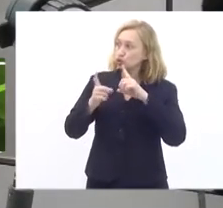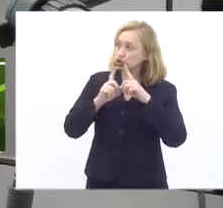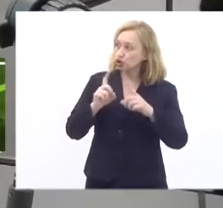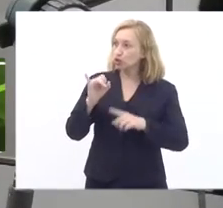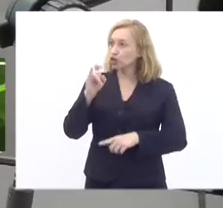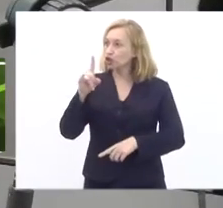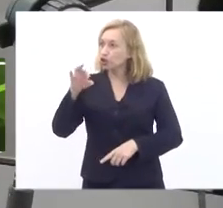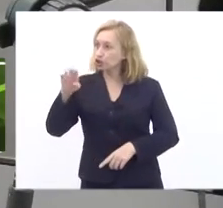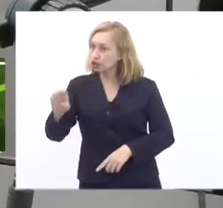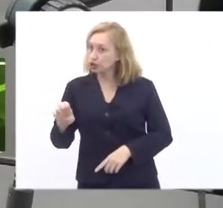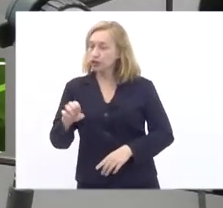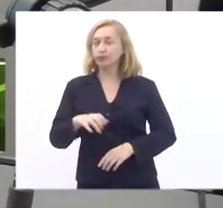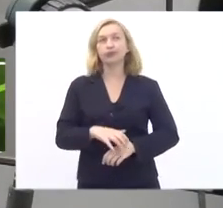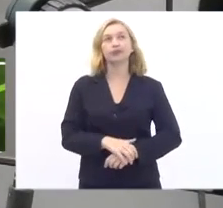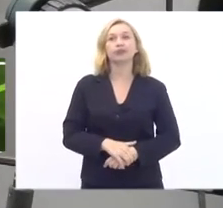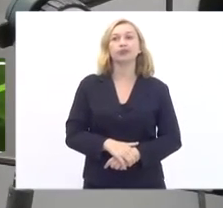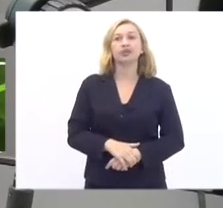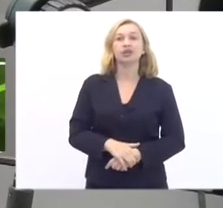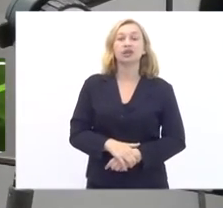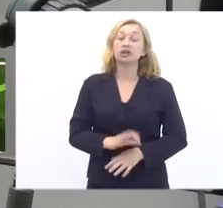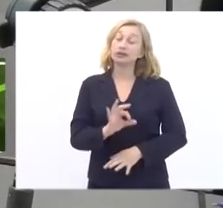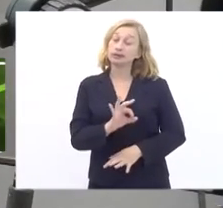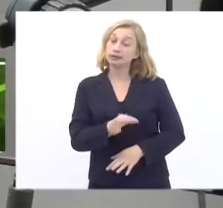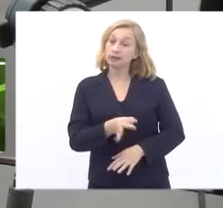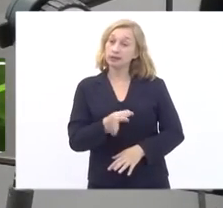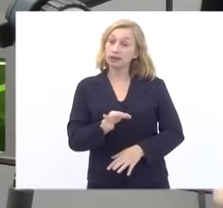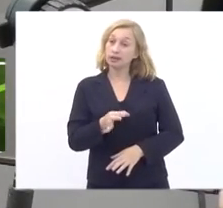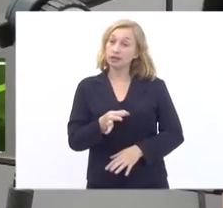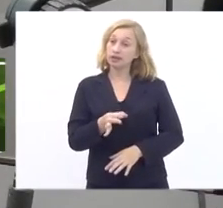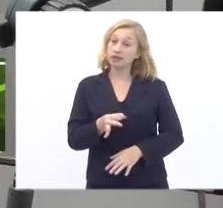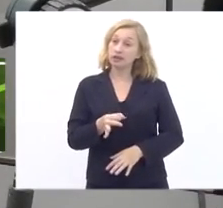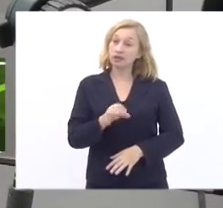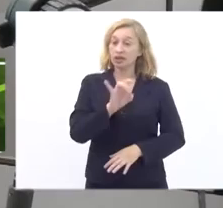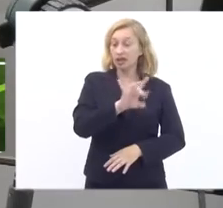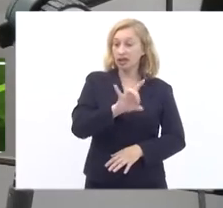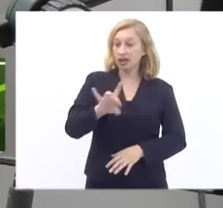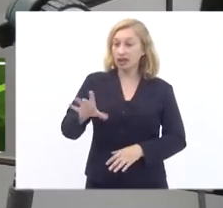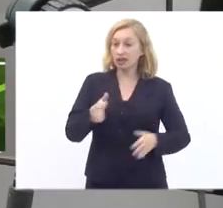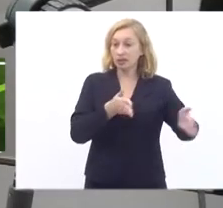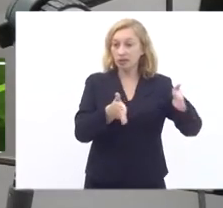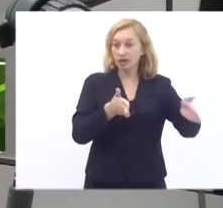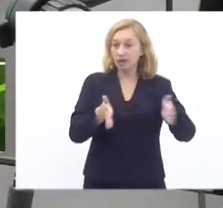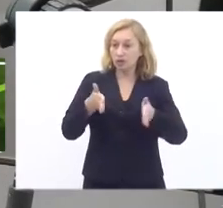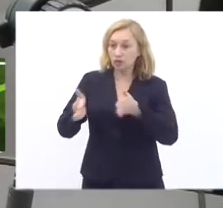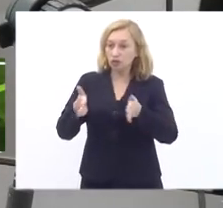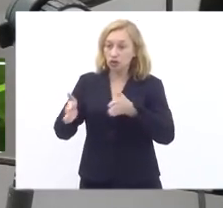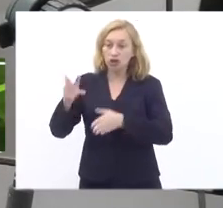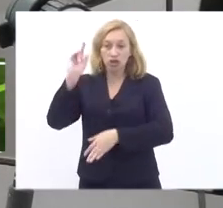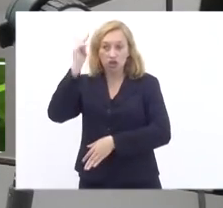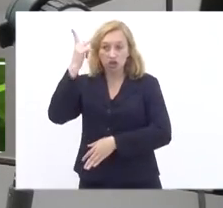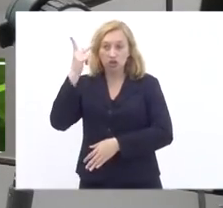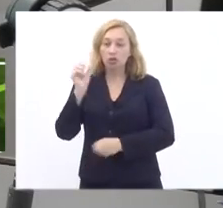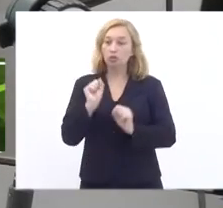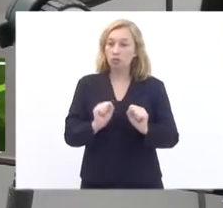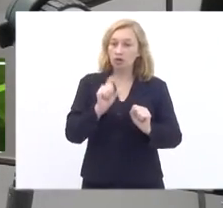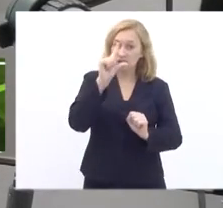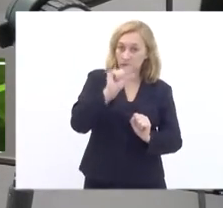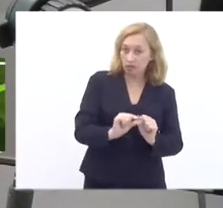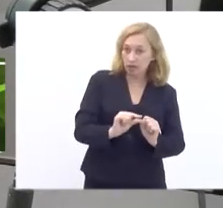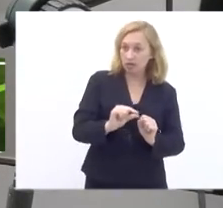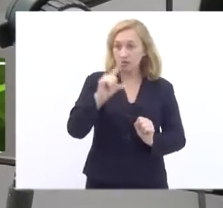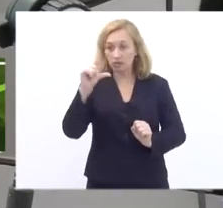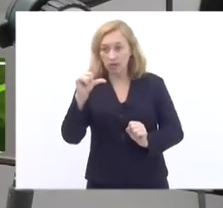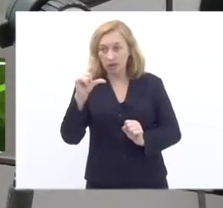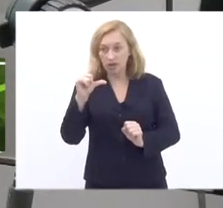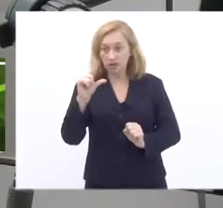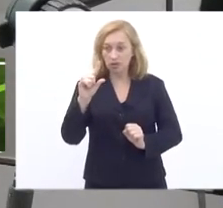índices e, evidentemente, em cada momento histórico, um índice pode ser mais benéfico ou mais